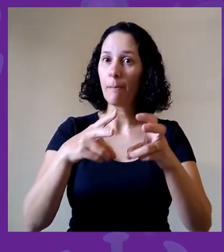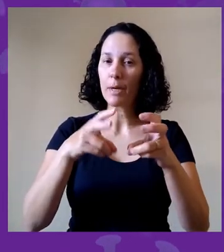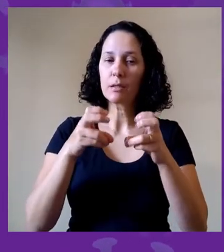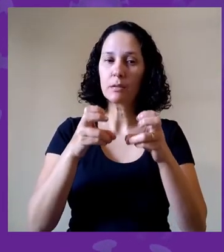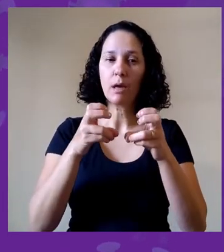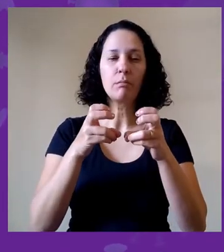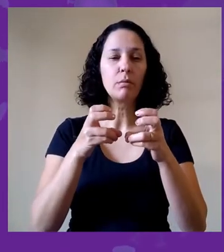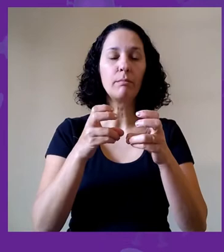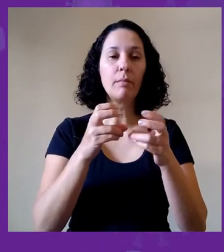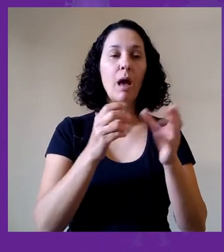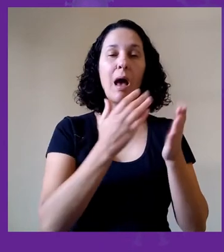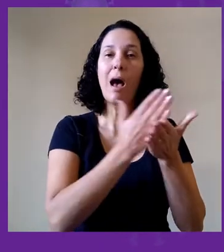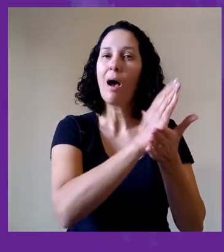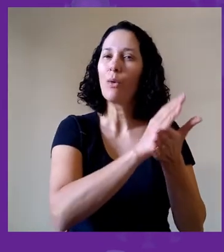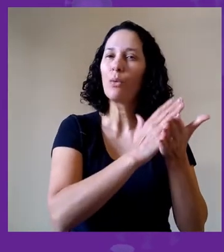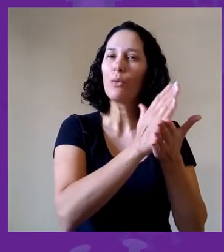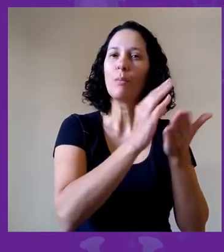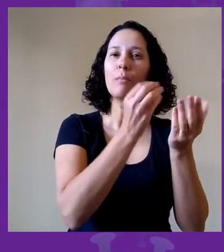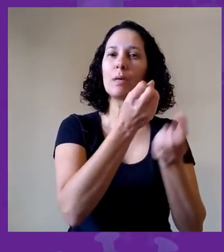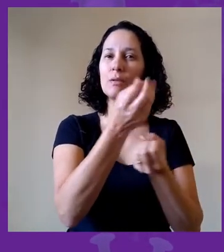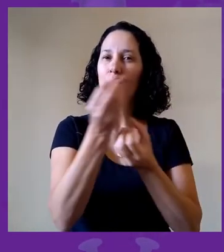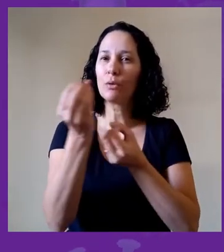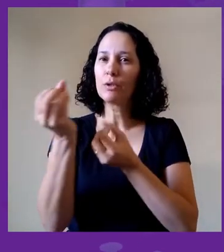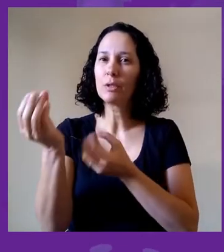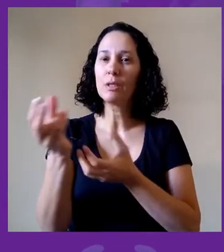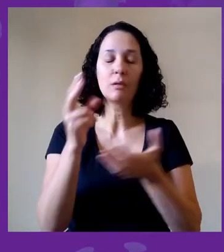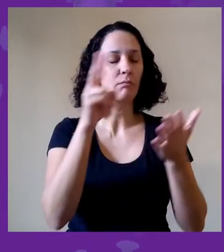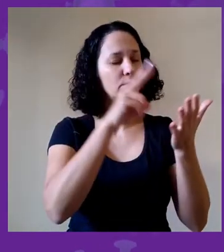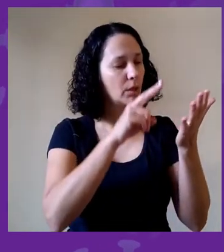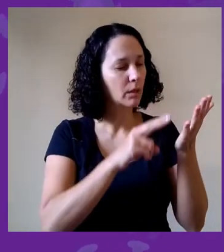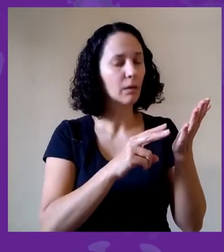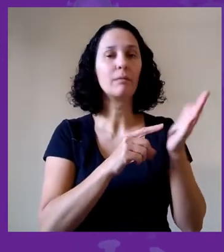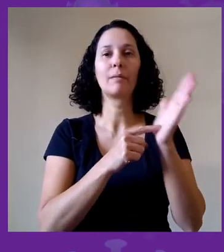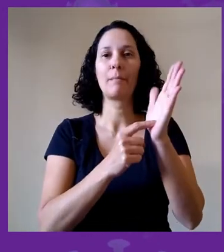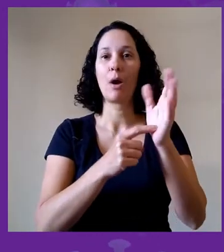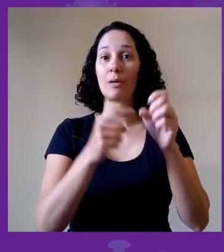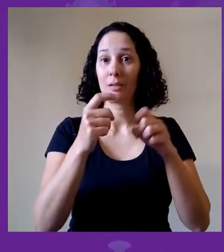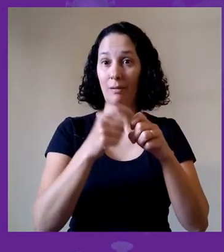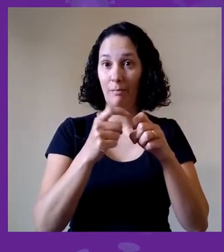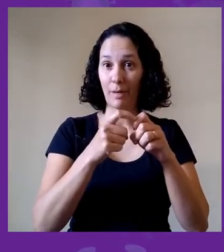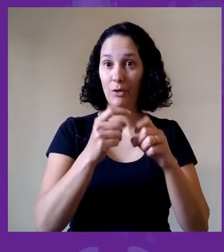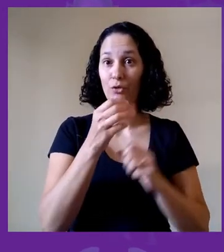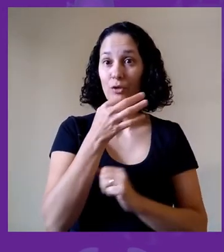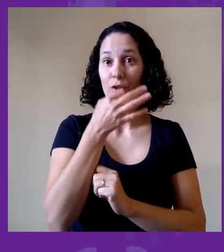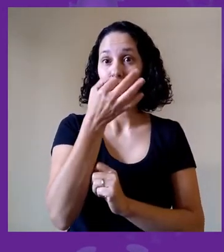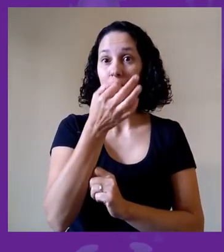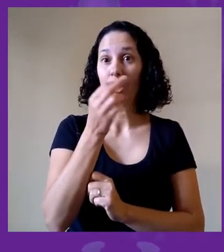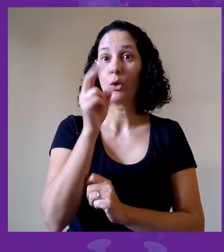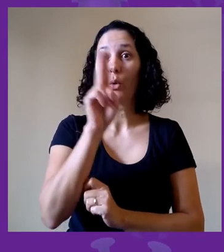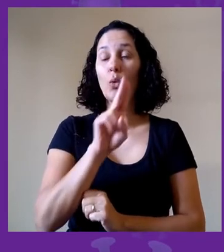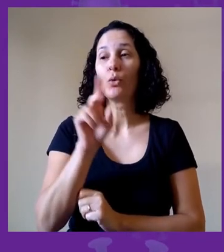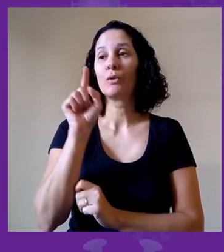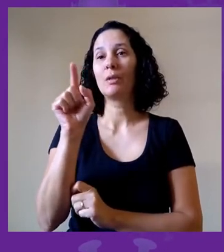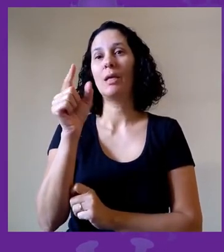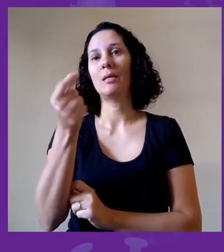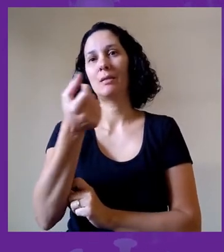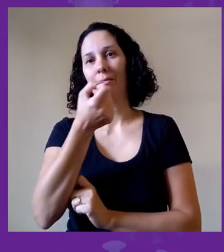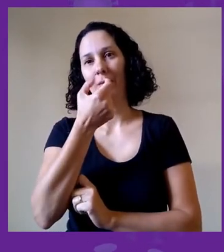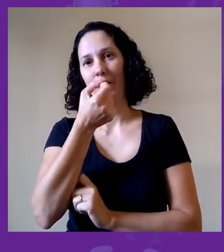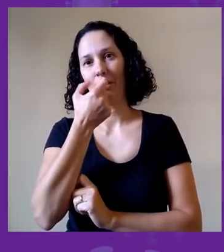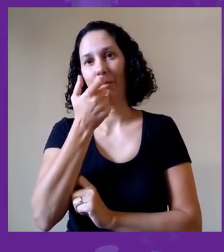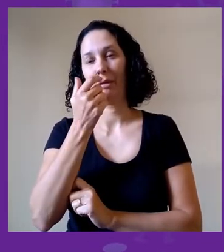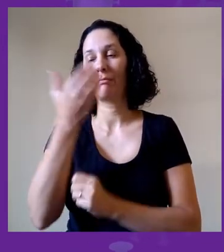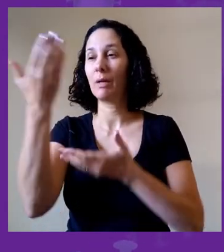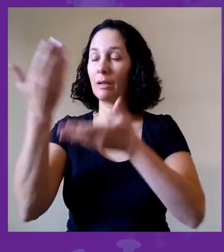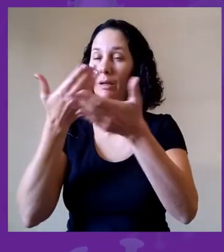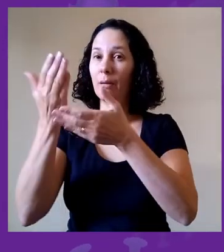realmente algumas notícias de alguns médicos indicando o uso de ivermectina para tratamento ou para profilaxia